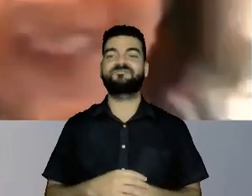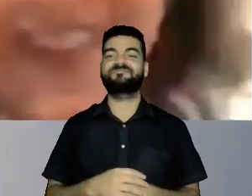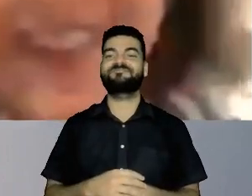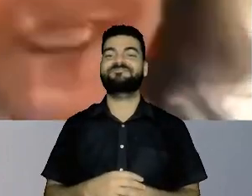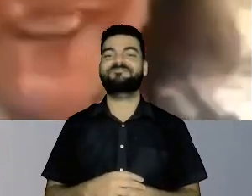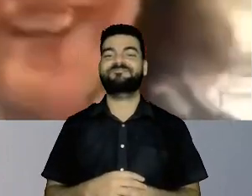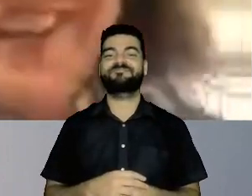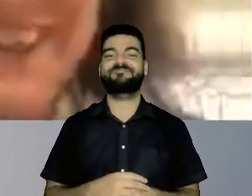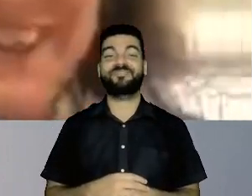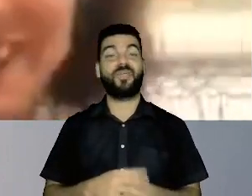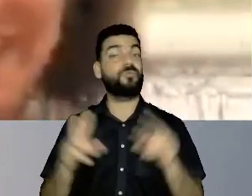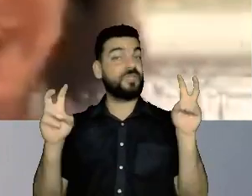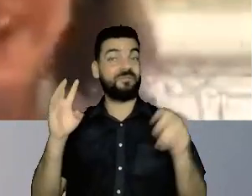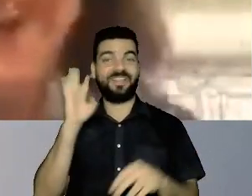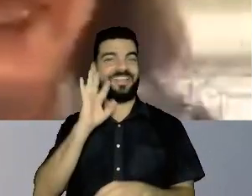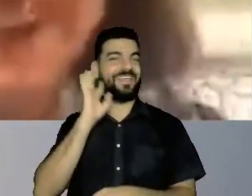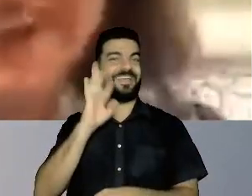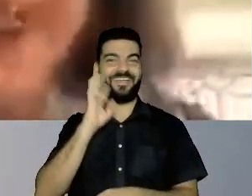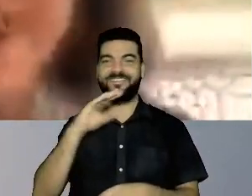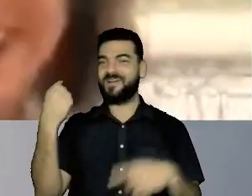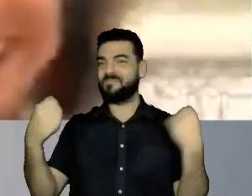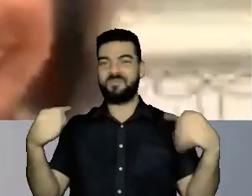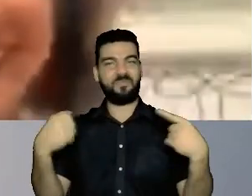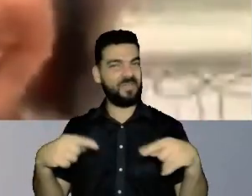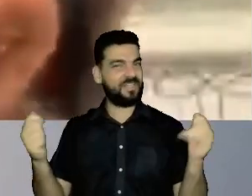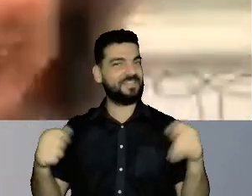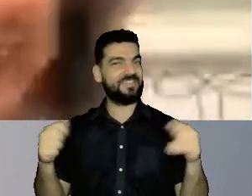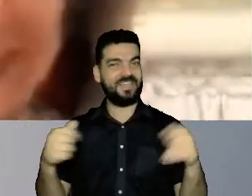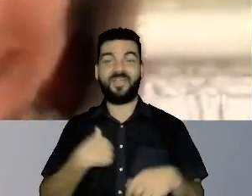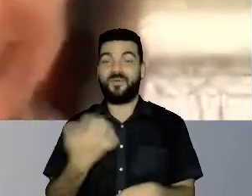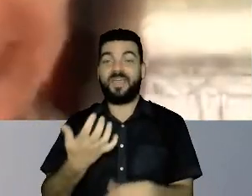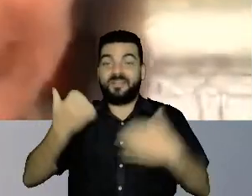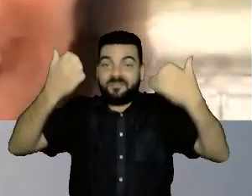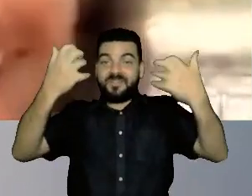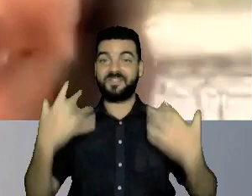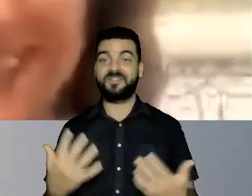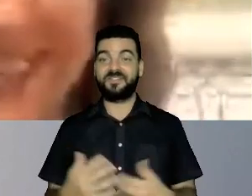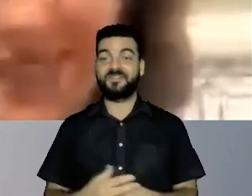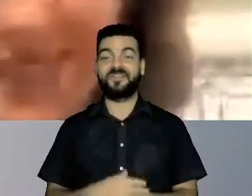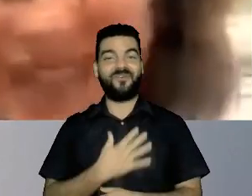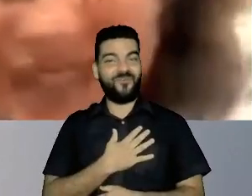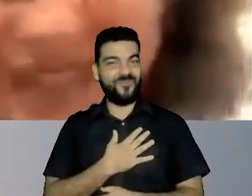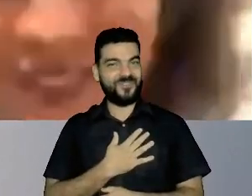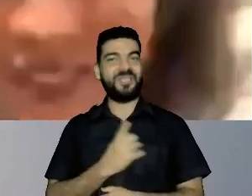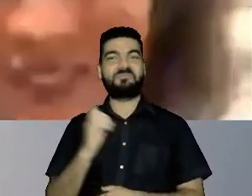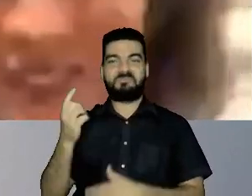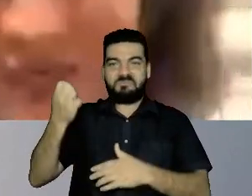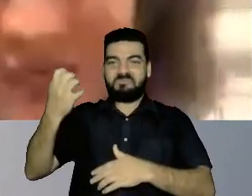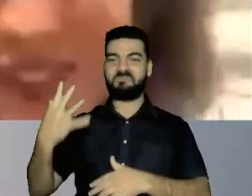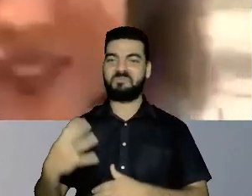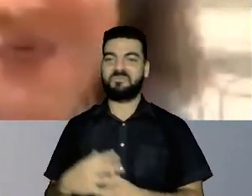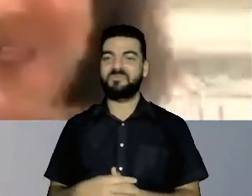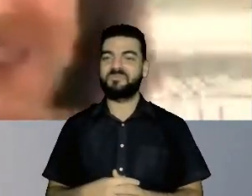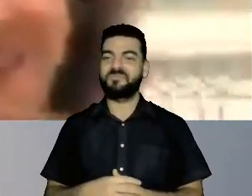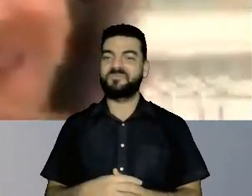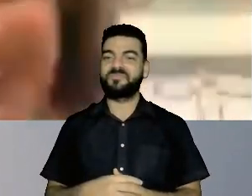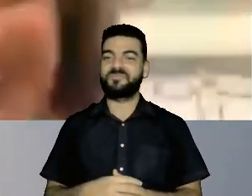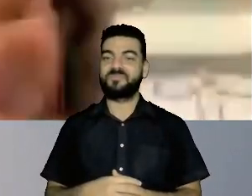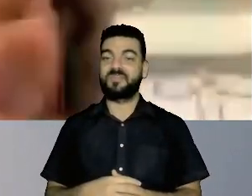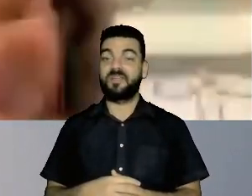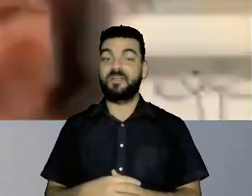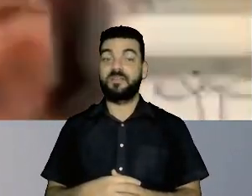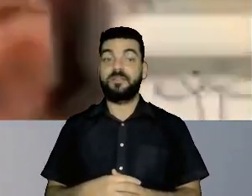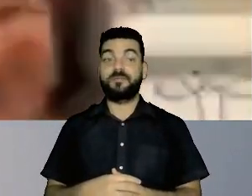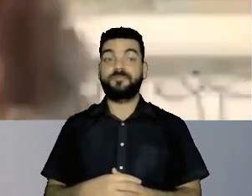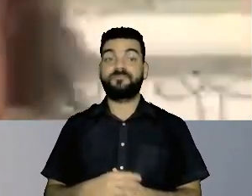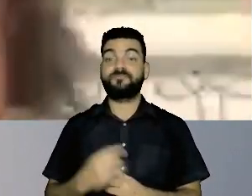por favor, para nós nos encaminharmos depois para as perguntas. Eu não resisto, né, doutora? O assunto é maravilhoso, depois dessa né? fala